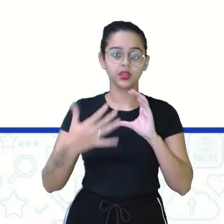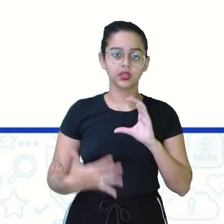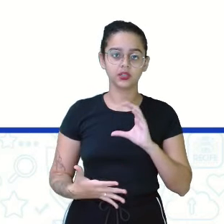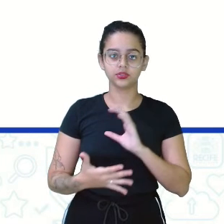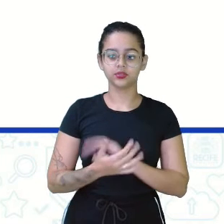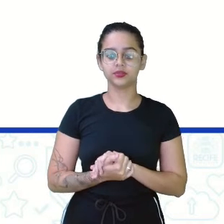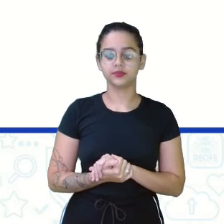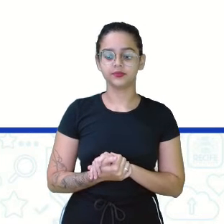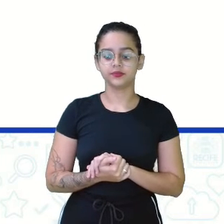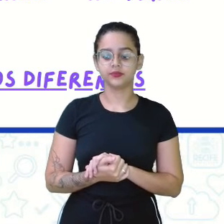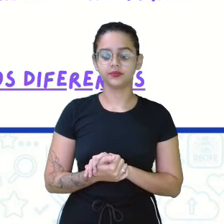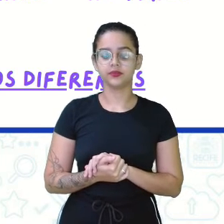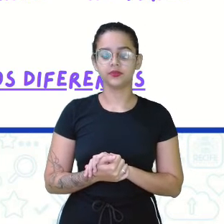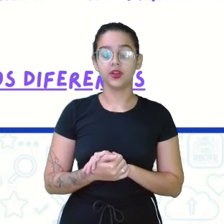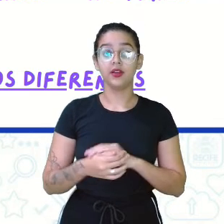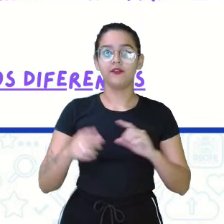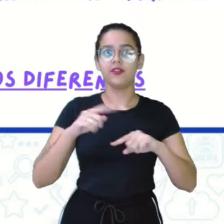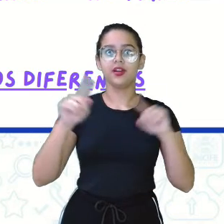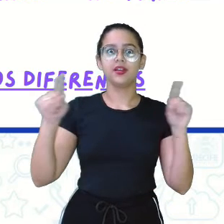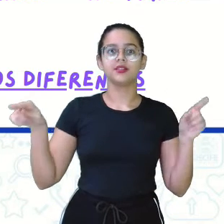característica. Joia.